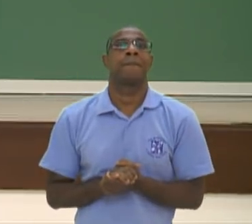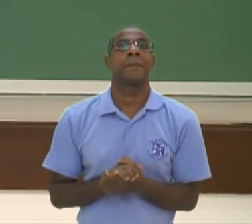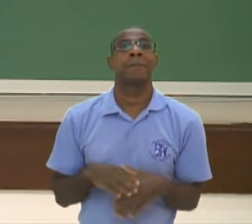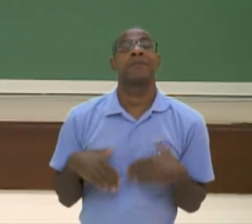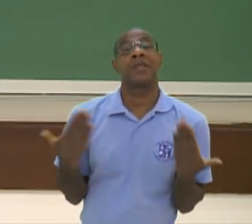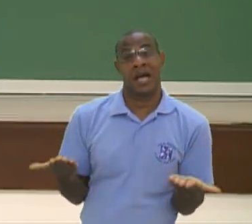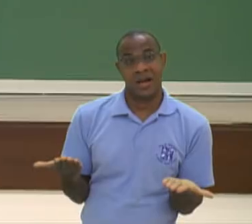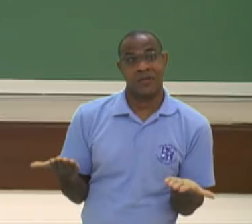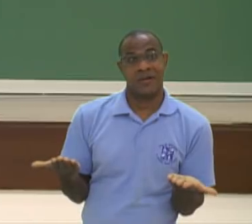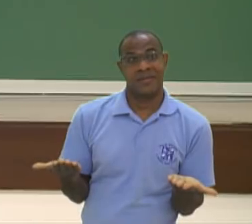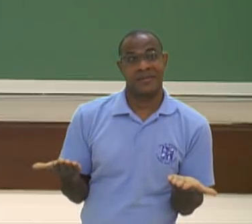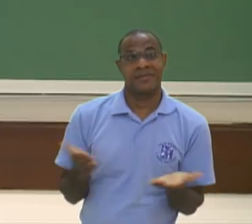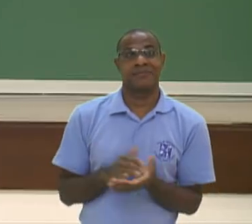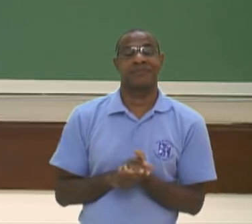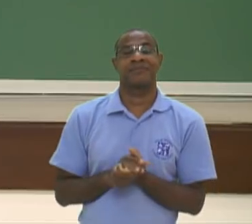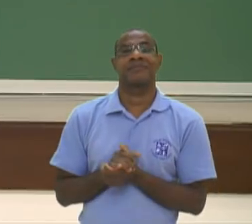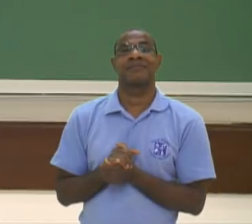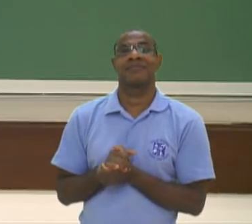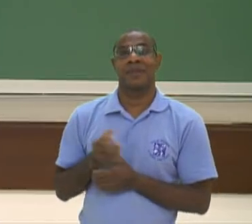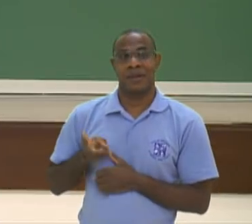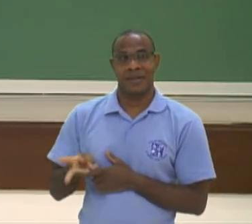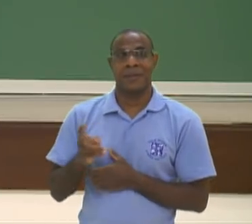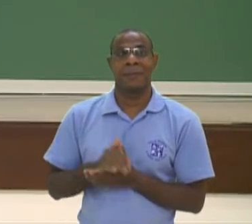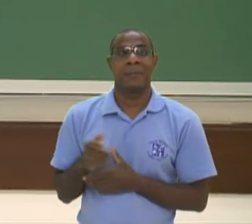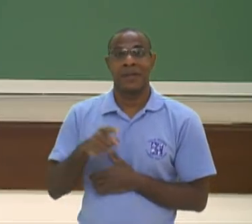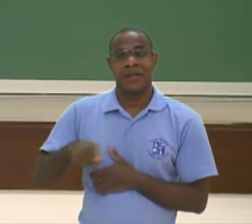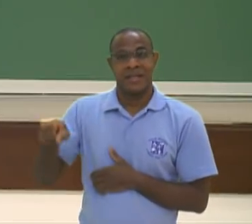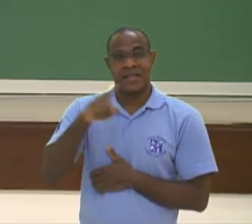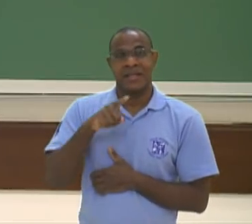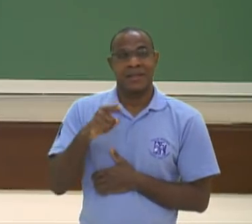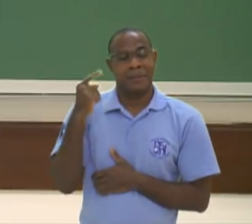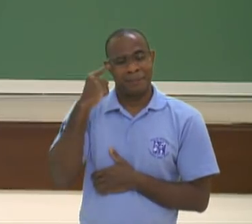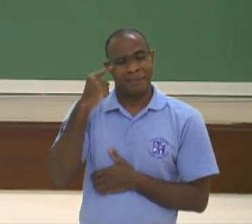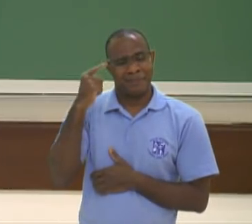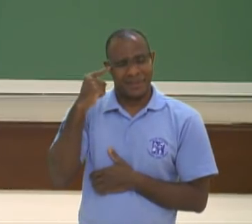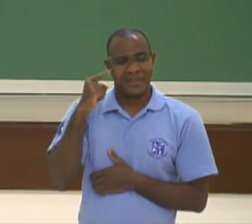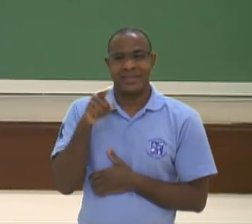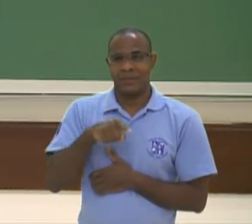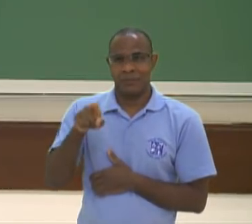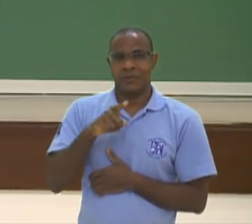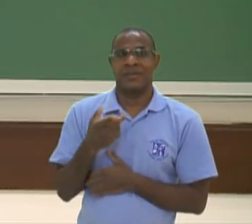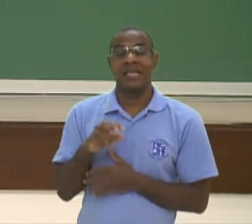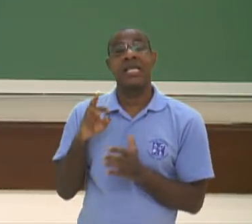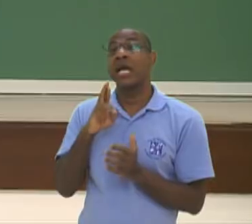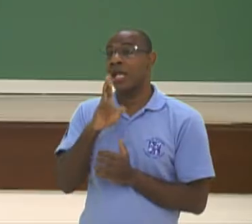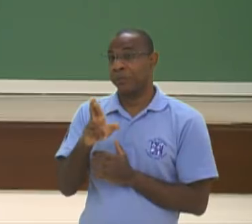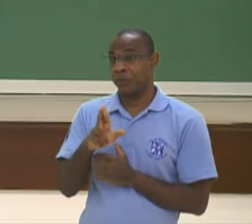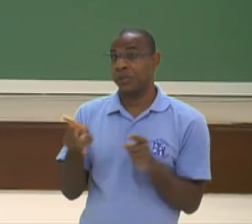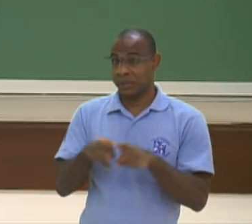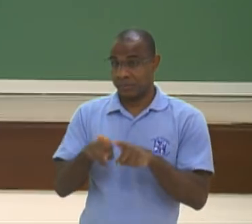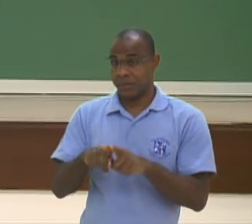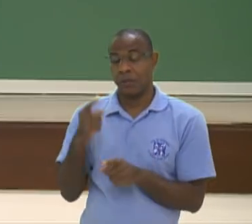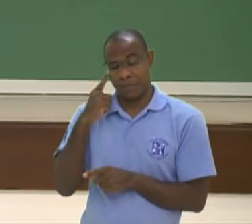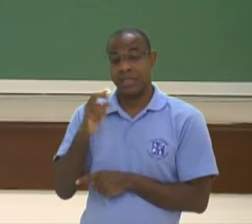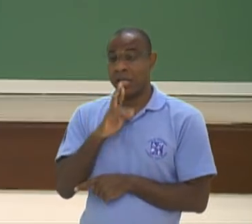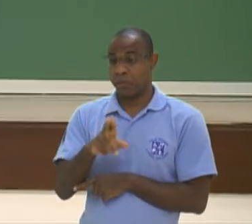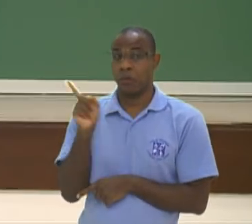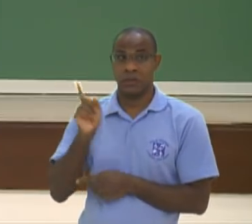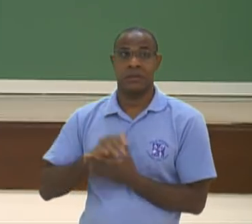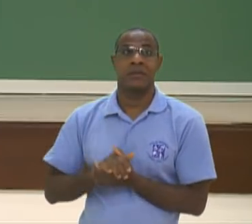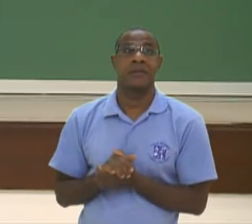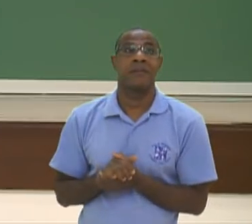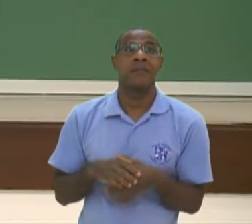Agora, antes da gente dar continuidade, uma questão aqui para você pensar um pouquinho e responder. E ela diz o